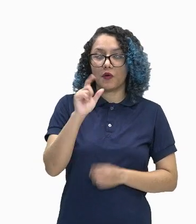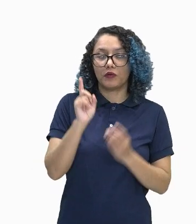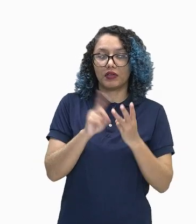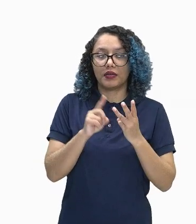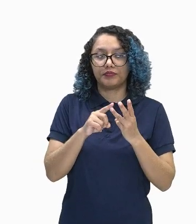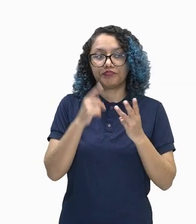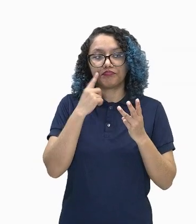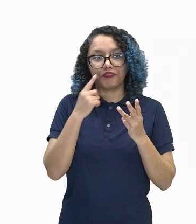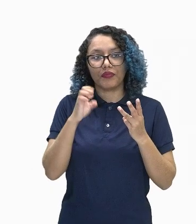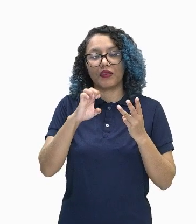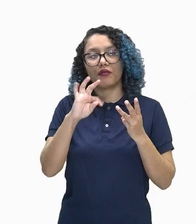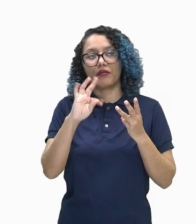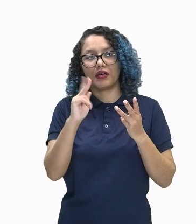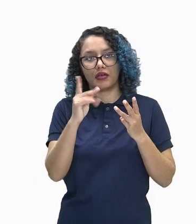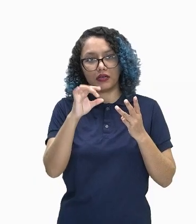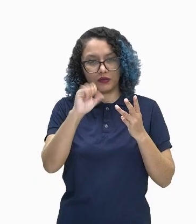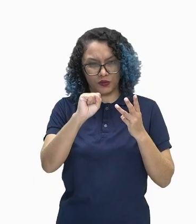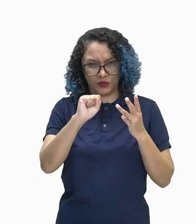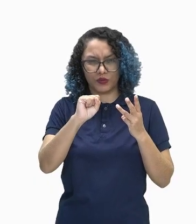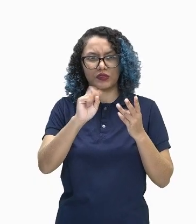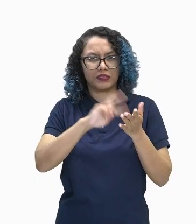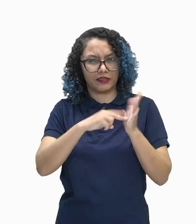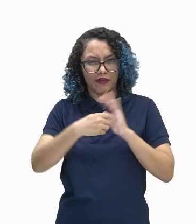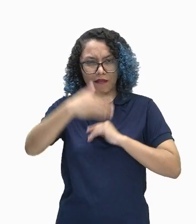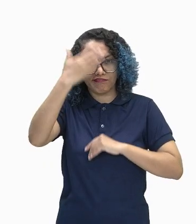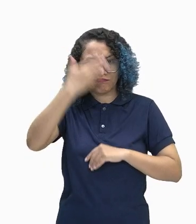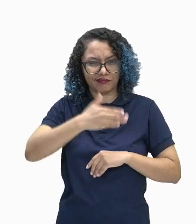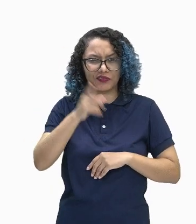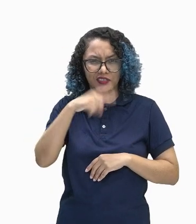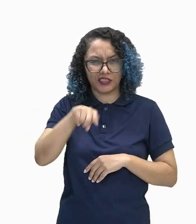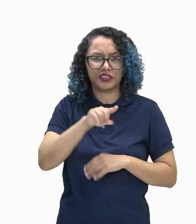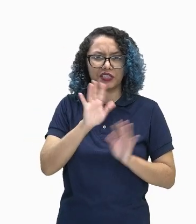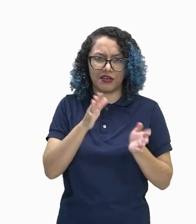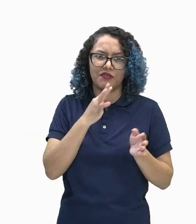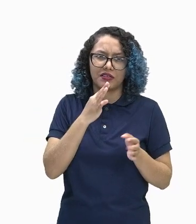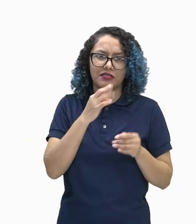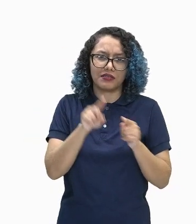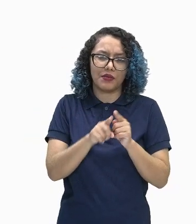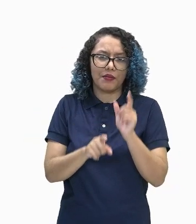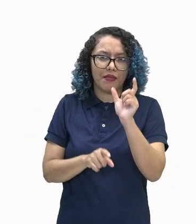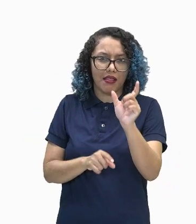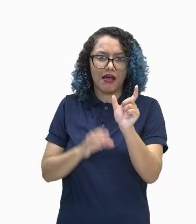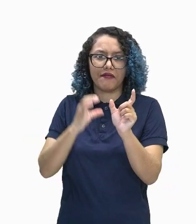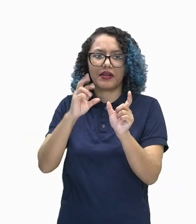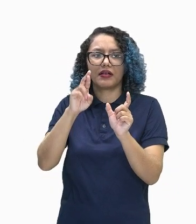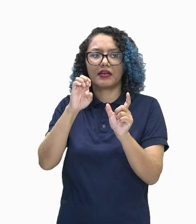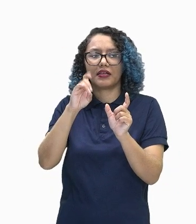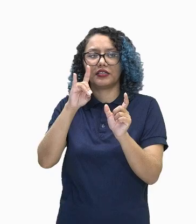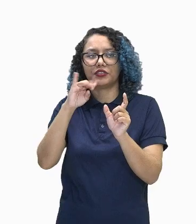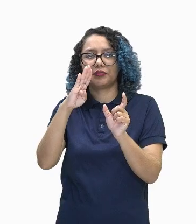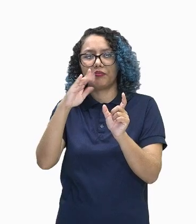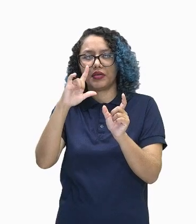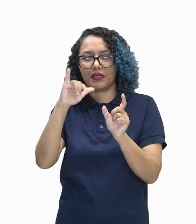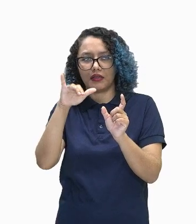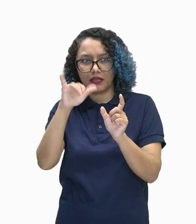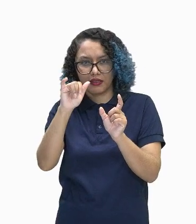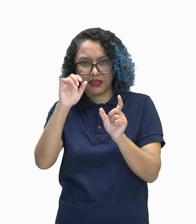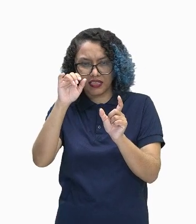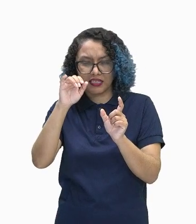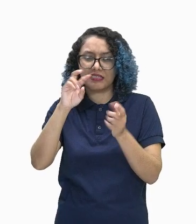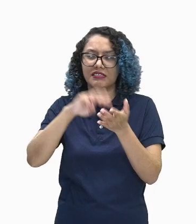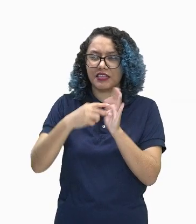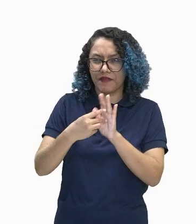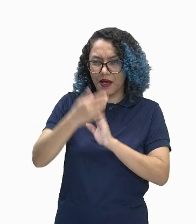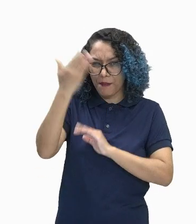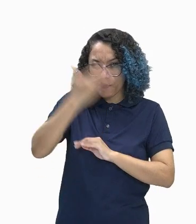Que significa credibility. Você já conhece essa palavra, sabe que ela significa credibilidade. E o que nós